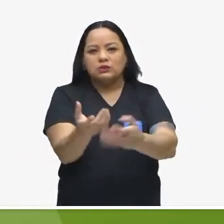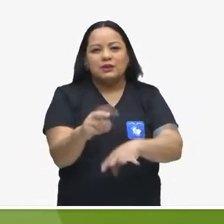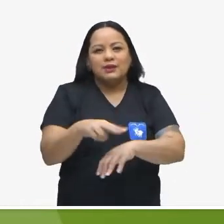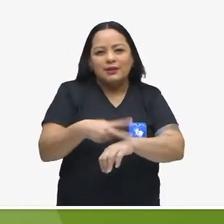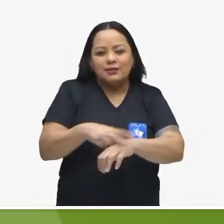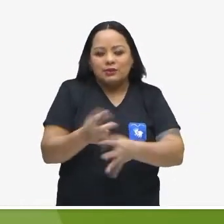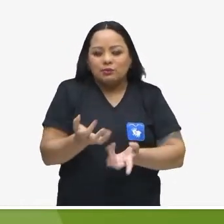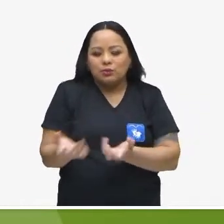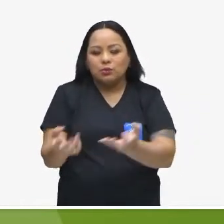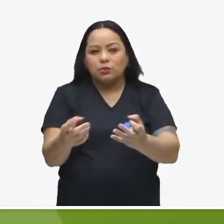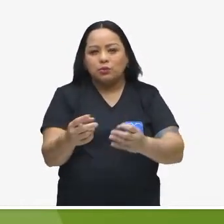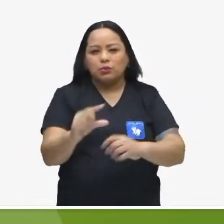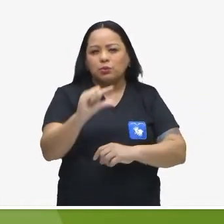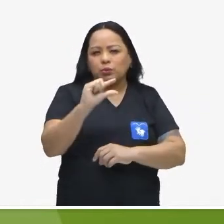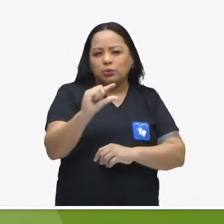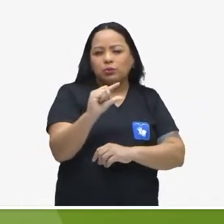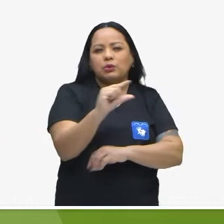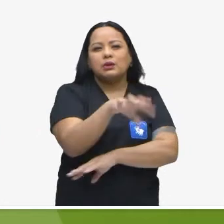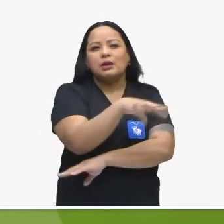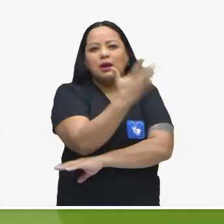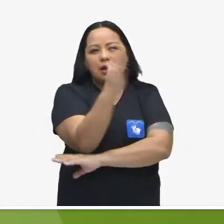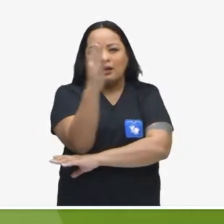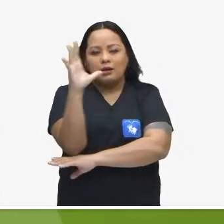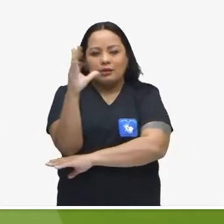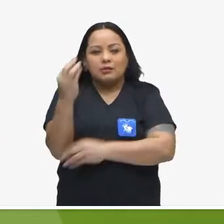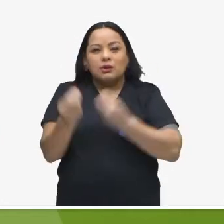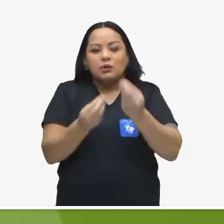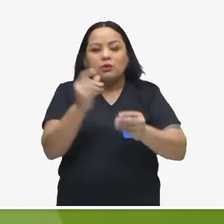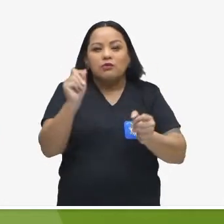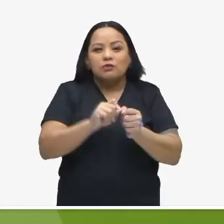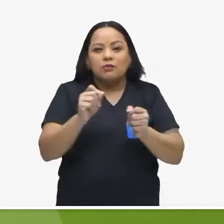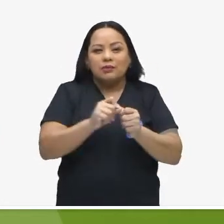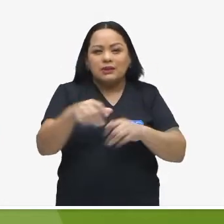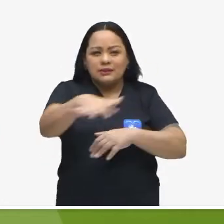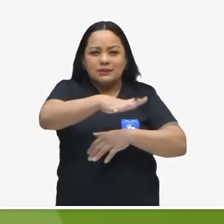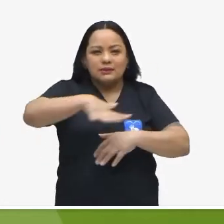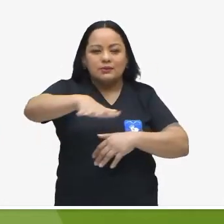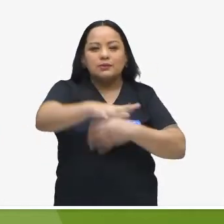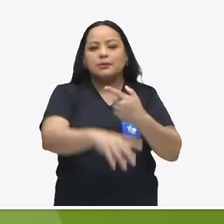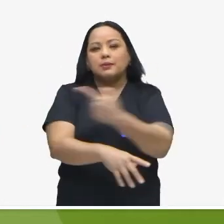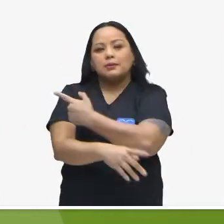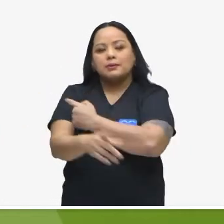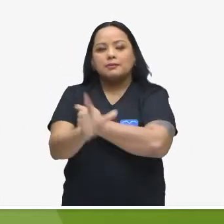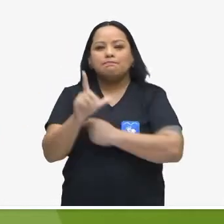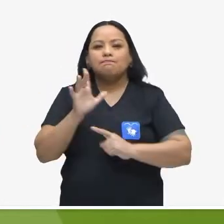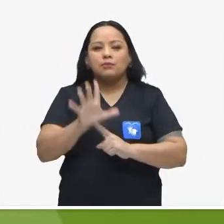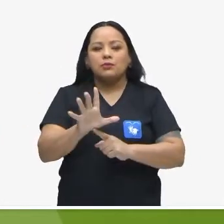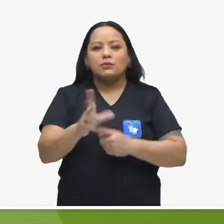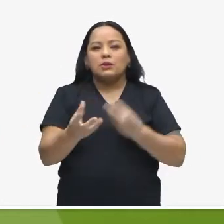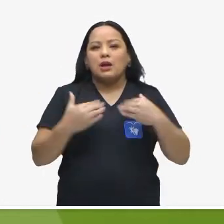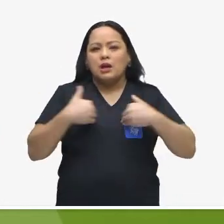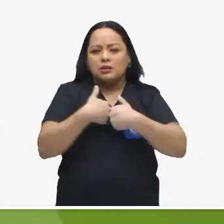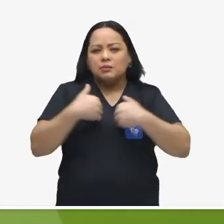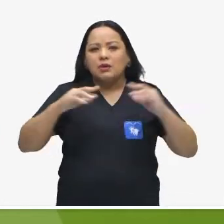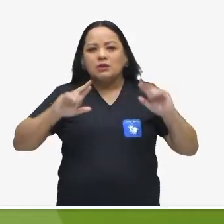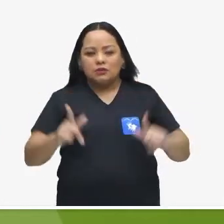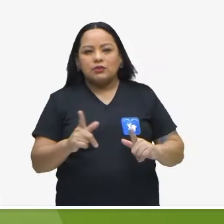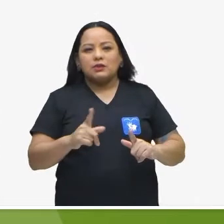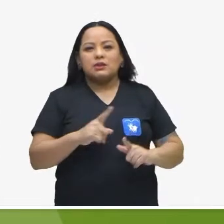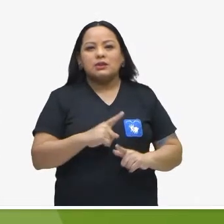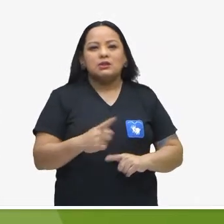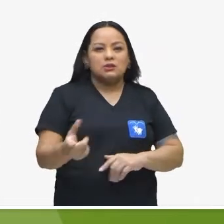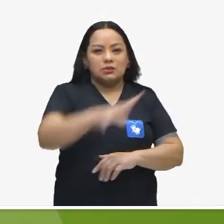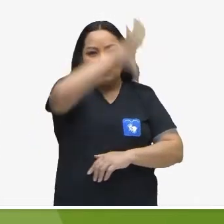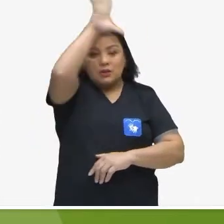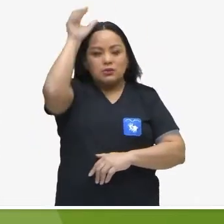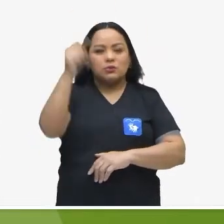tem poucas árvores, e isso faz com que esse ambiente apresente animais diferentes do que o nosso.